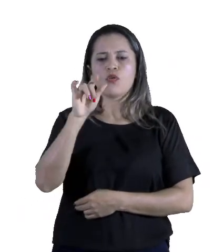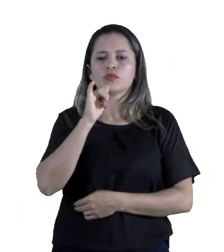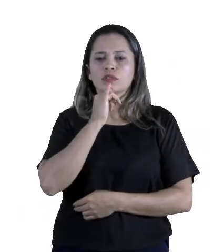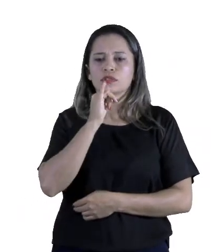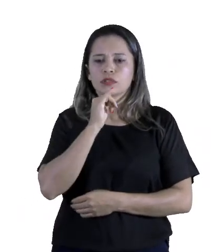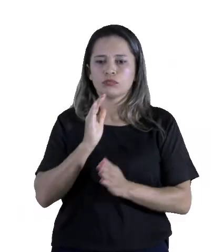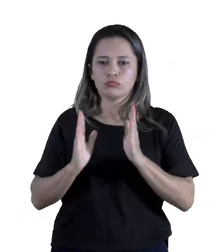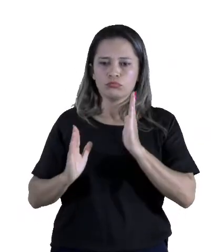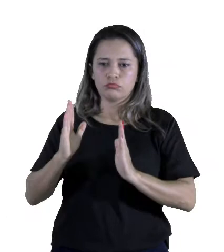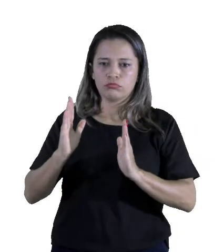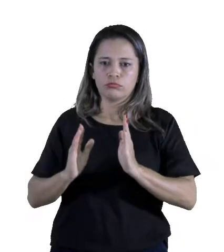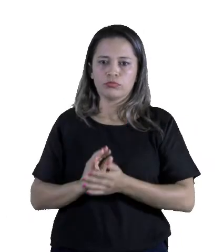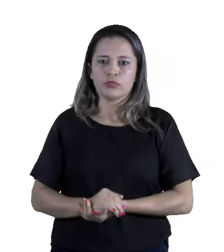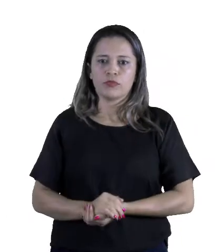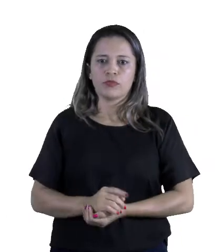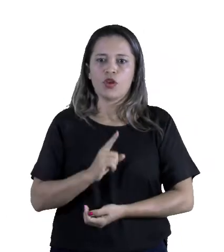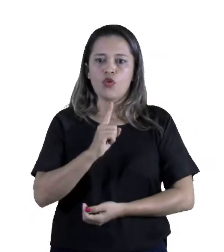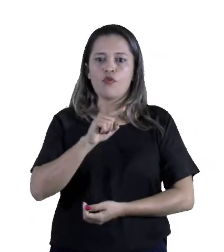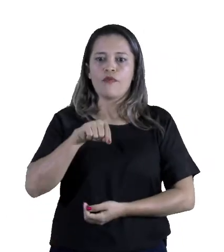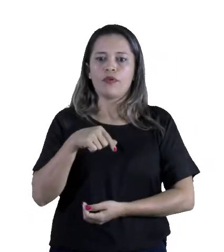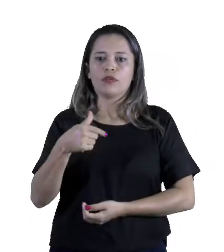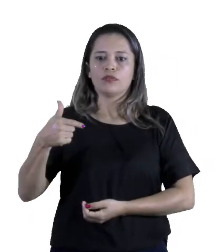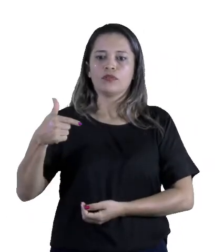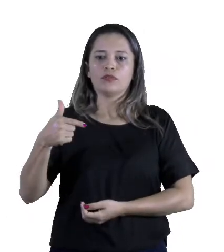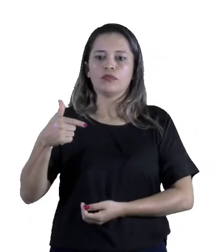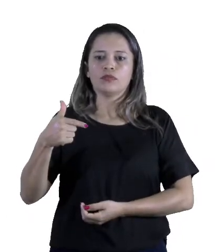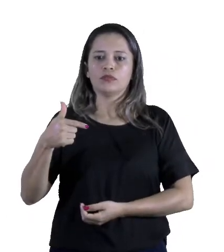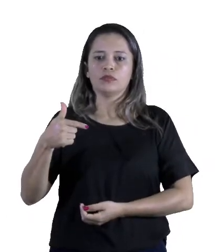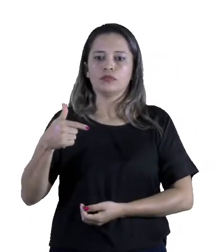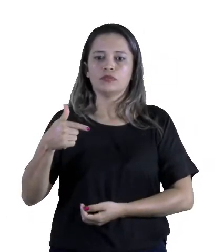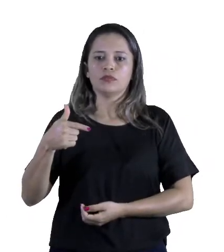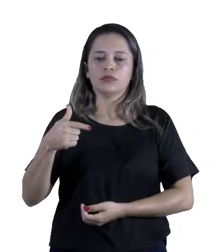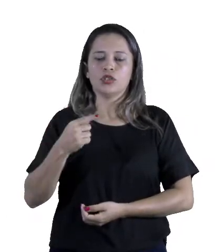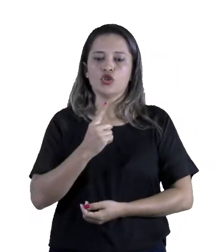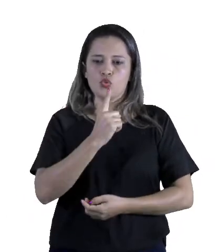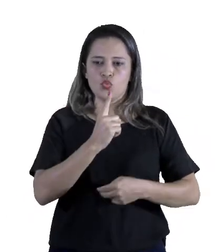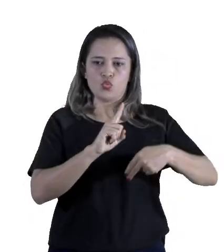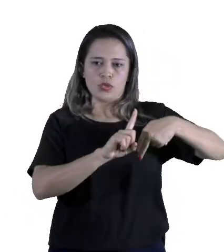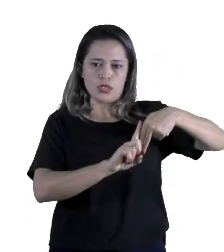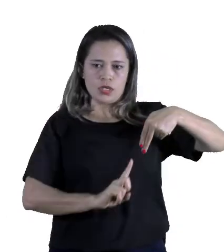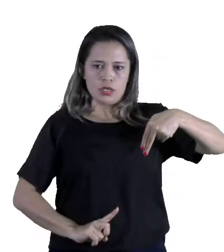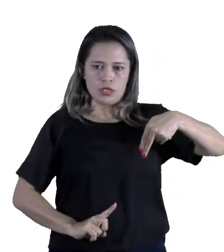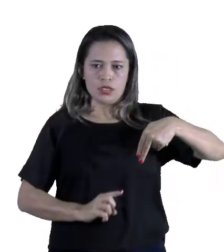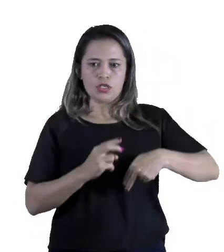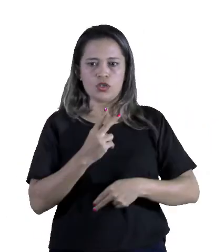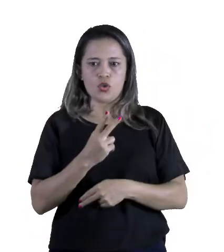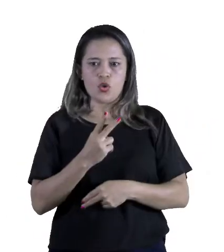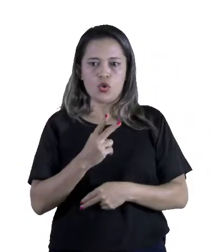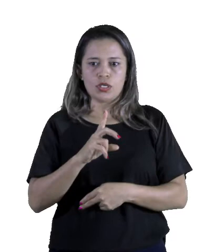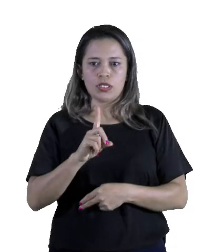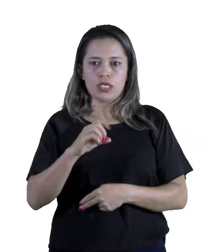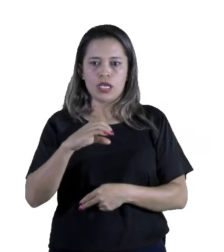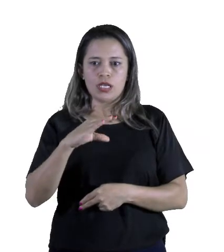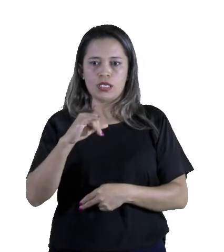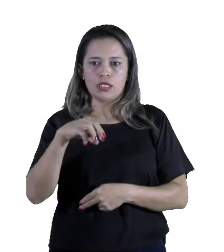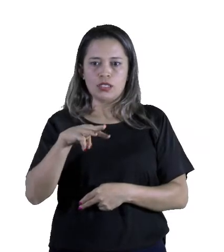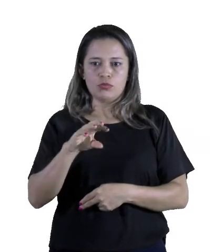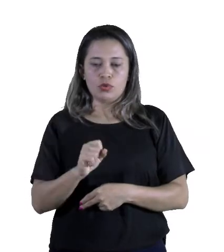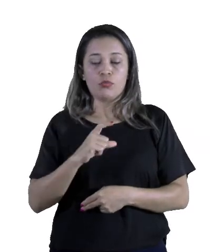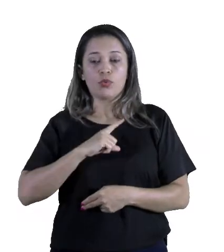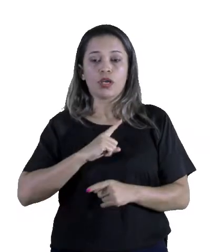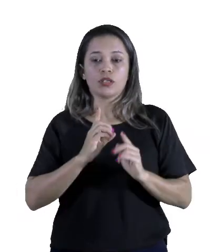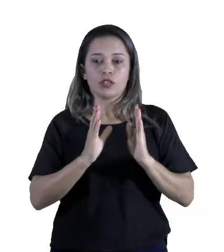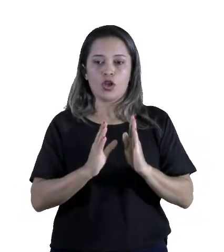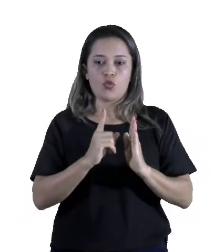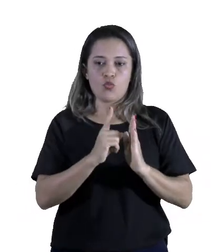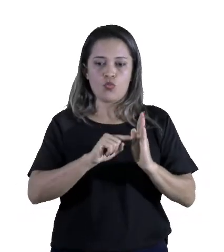lado. O número 1,2. Eu tenho um inteiro e 2 décimos, porque só tem uma casa depois